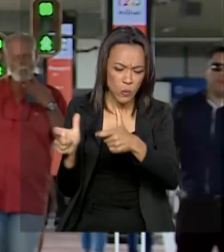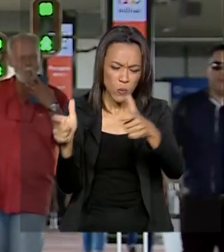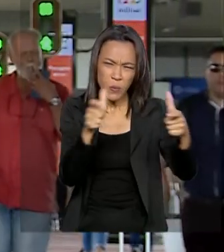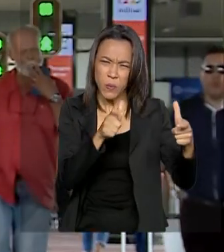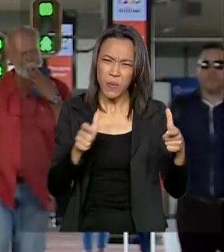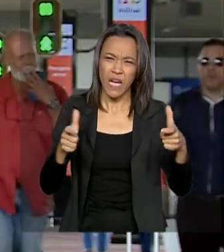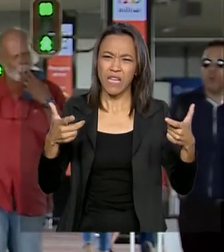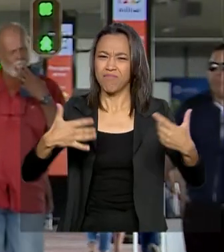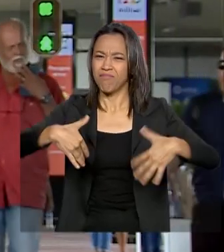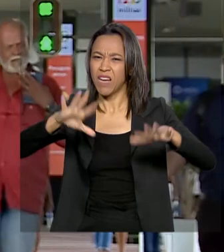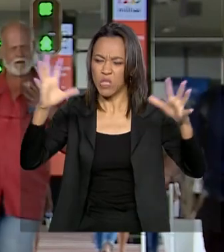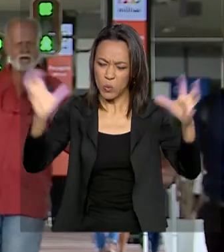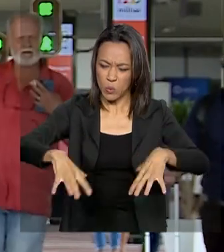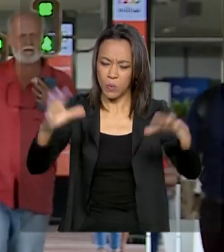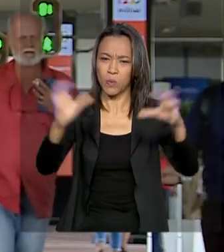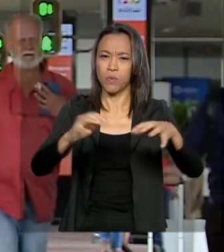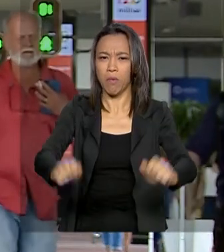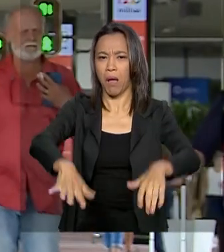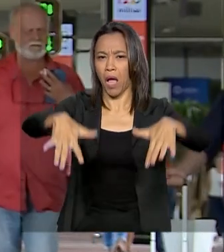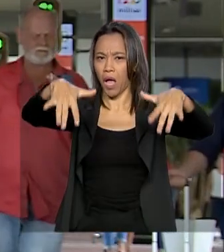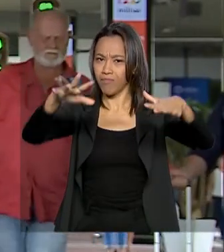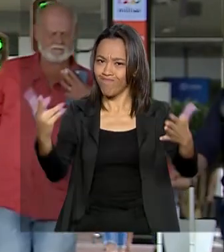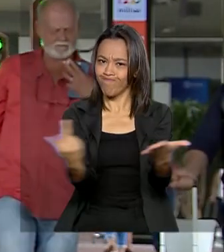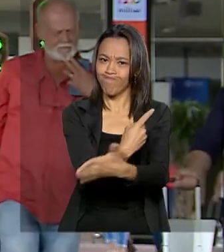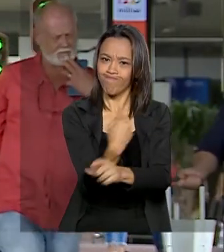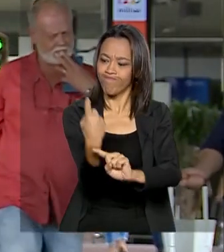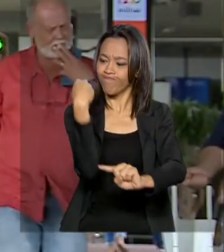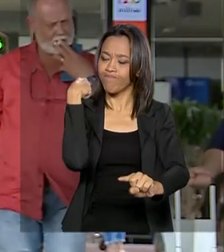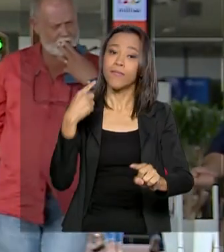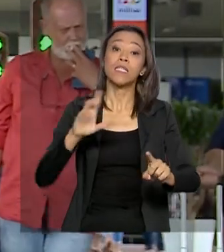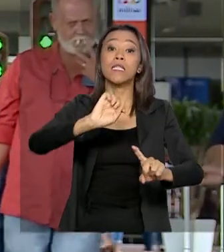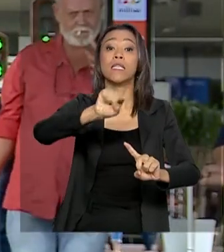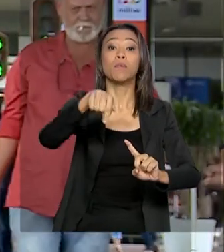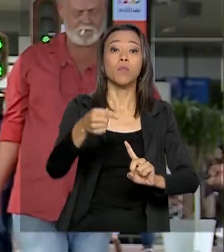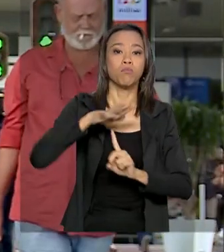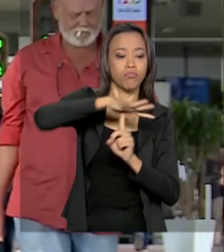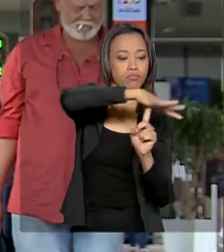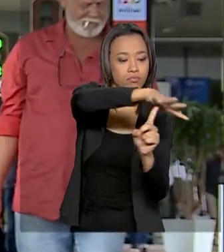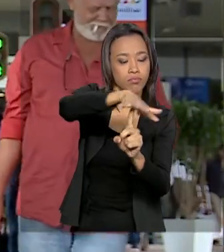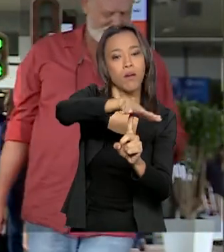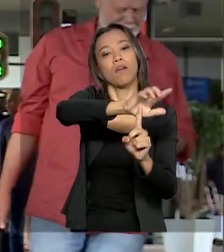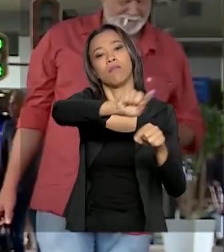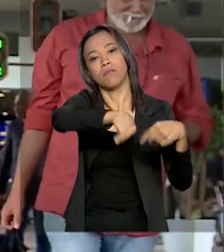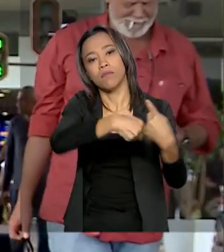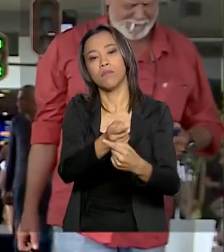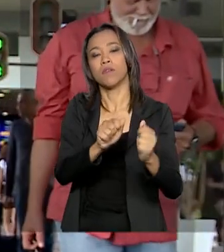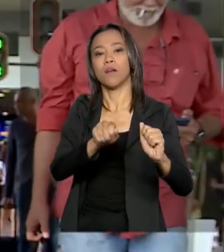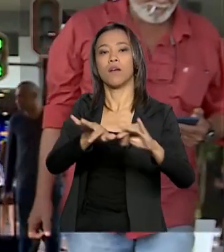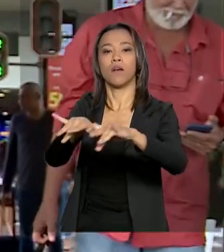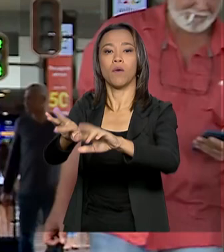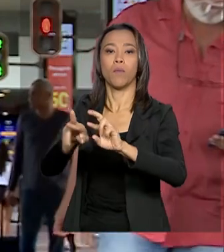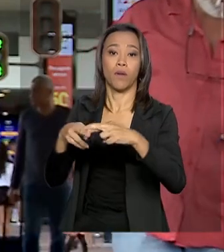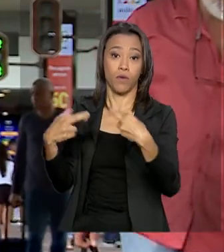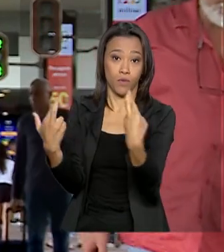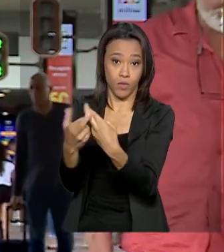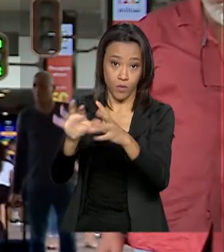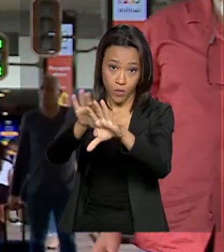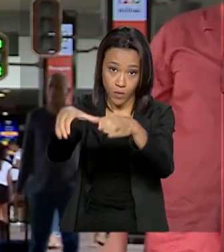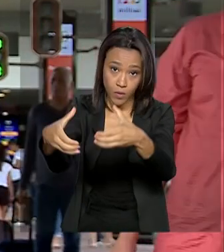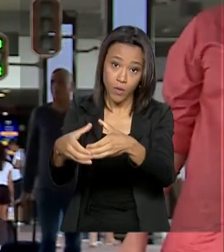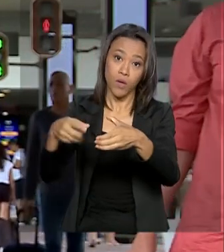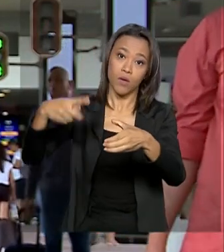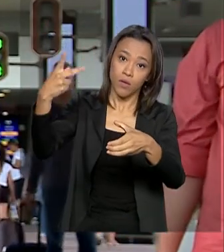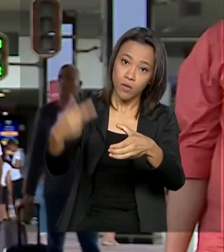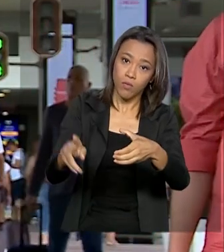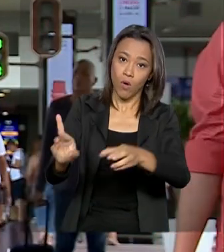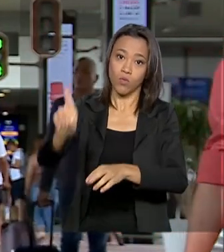pelas chuvas nos últimos dias. Depois do sobrevoo, o presidente deve se reunir com autoridades locais e há expectativa do